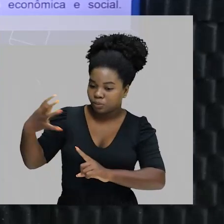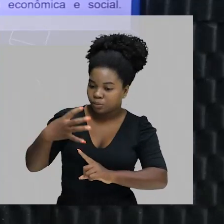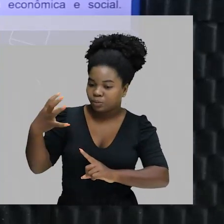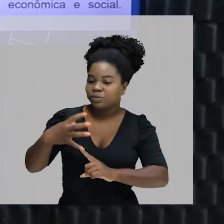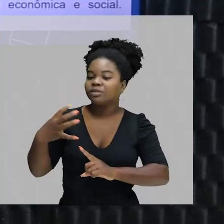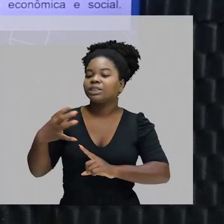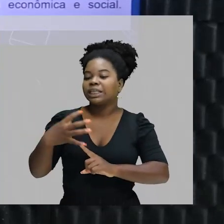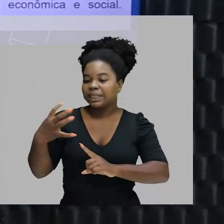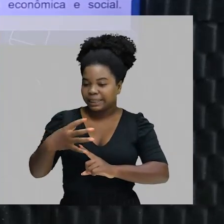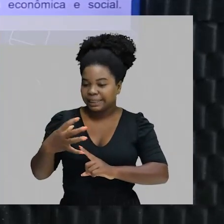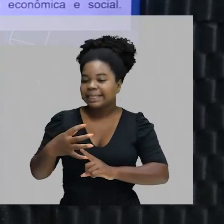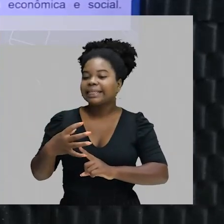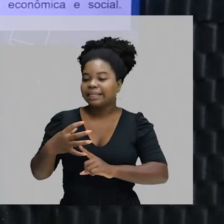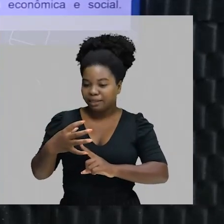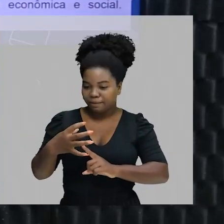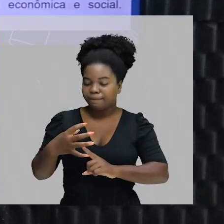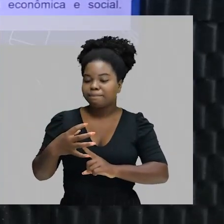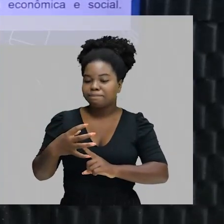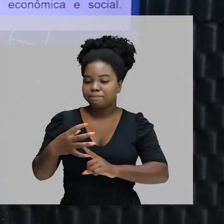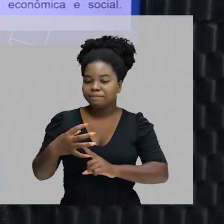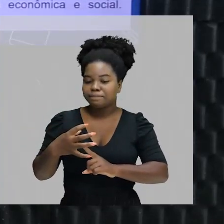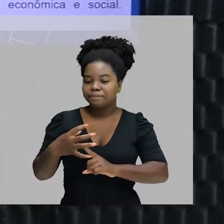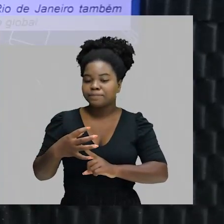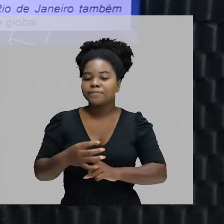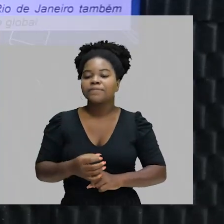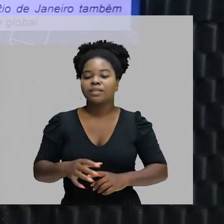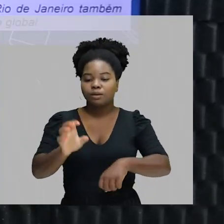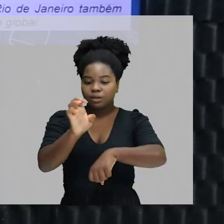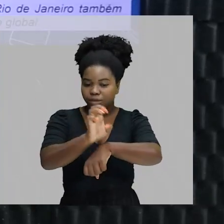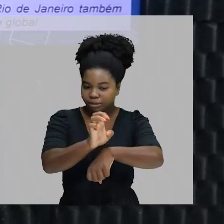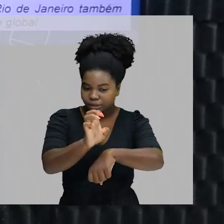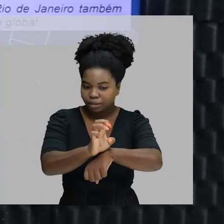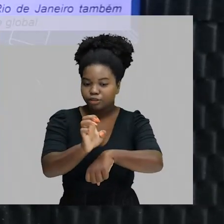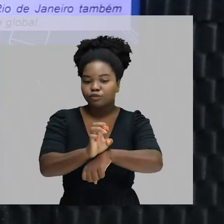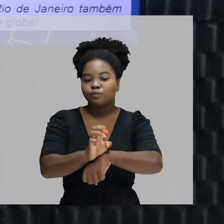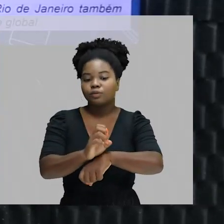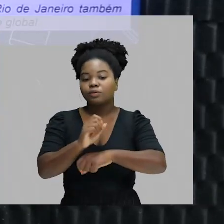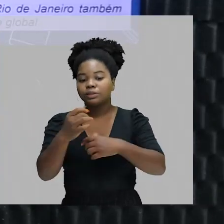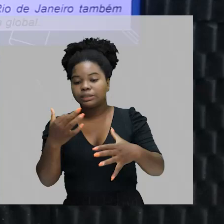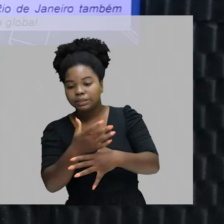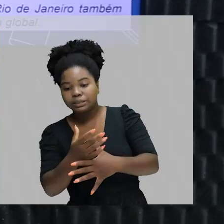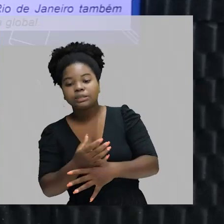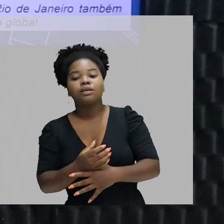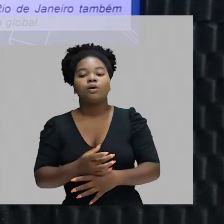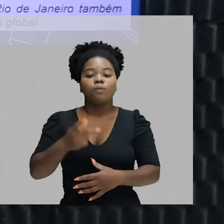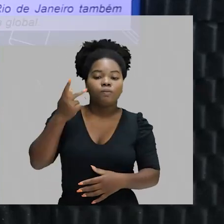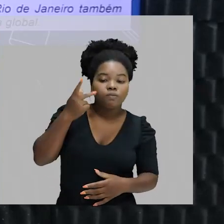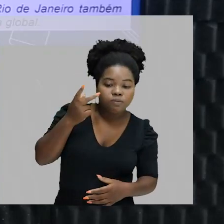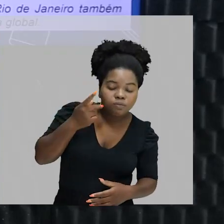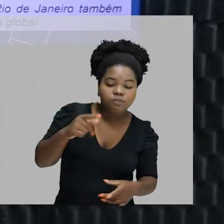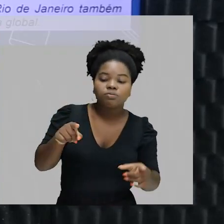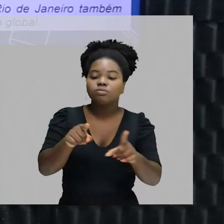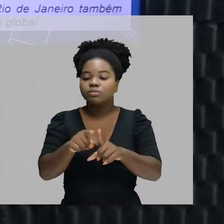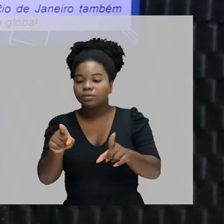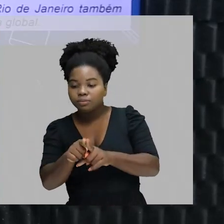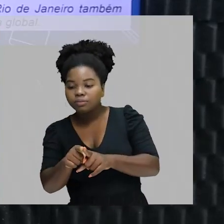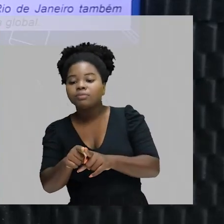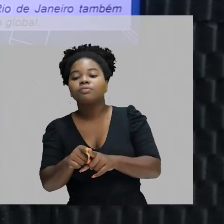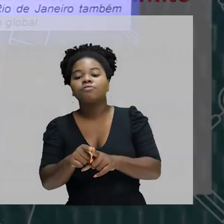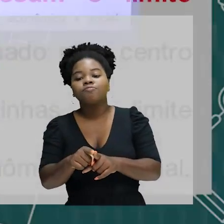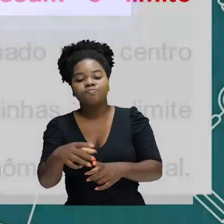influência que vai ultrapassar o seu limite estadual, como, por exemplo, cidades como Fortaleza, né? Como, por